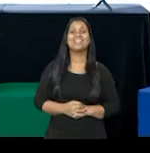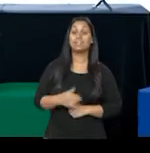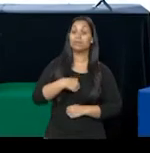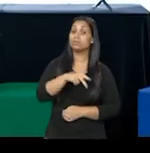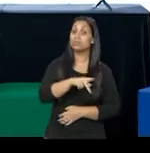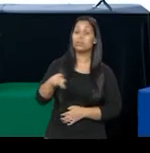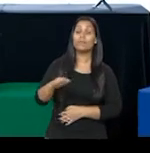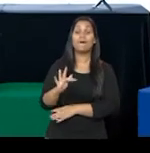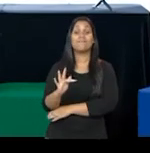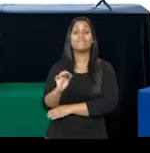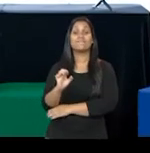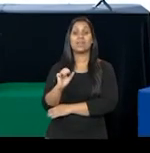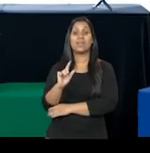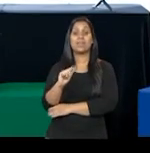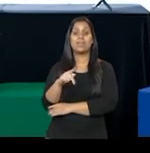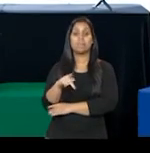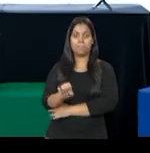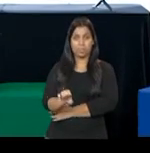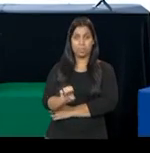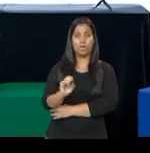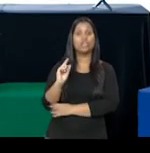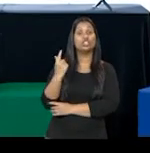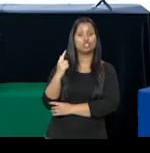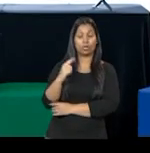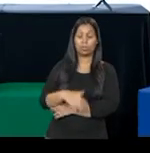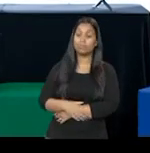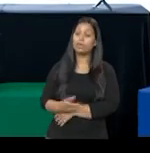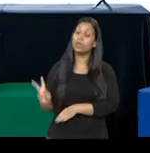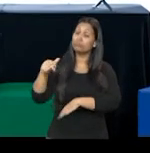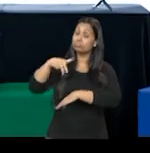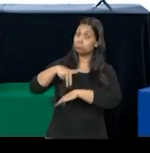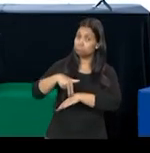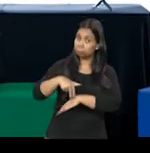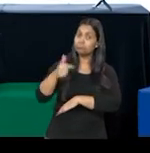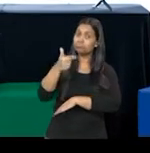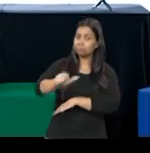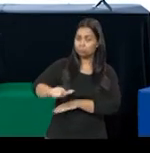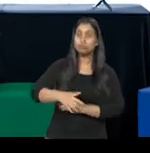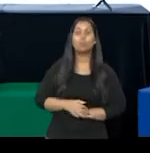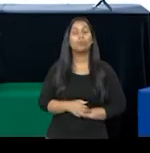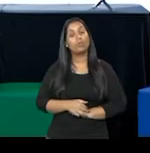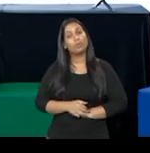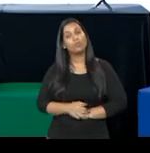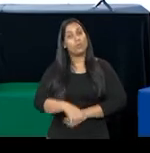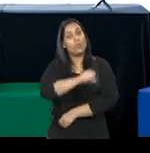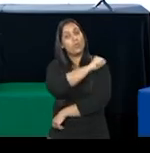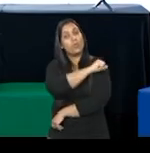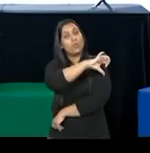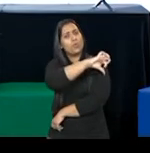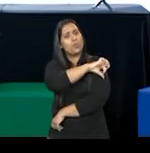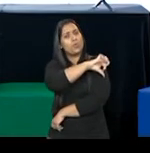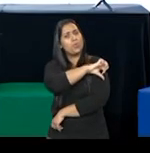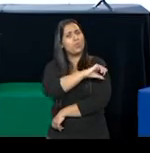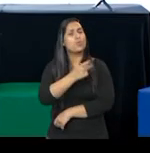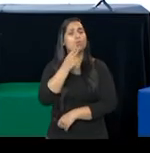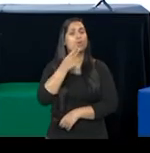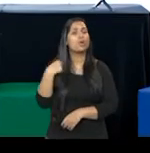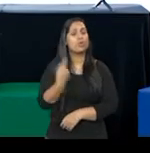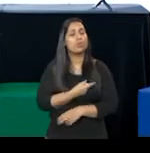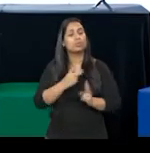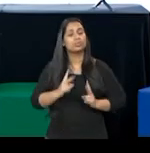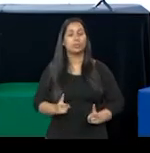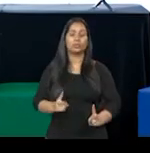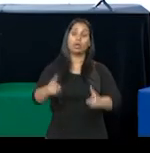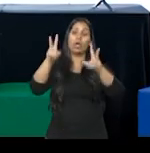Olá, eu sou o professor Felipe, de Geografia, e eu estou aqui novamente com vocês do 8º e do 9º ano para